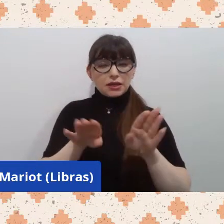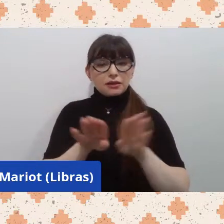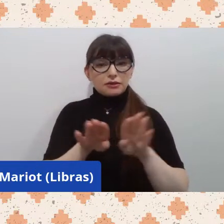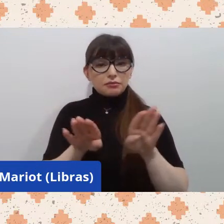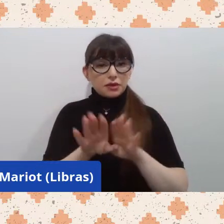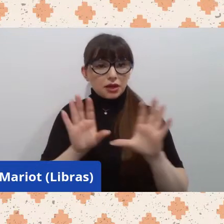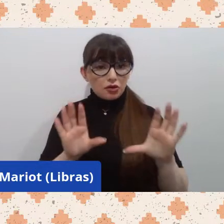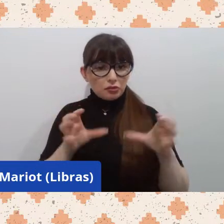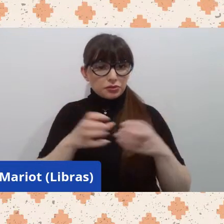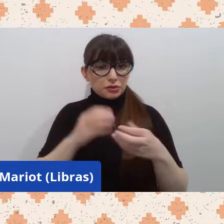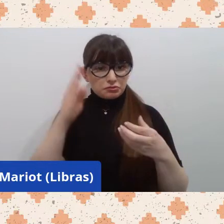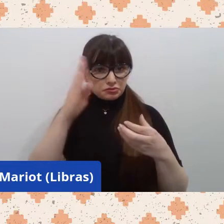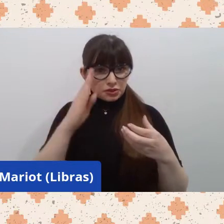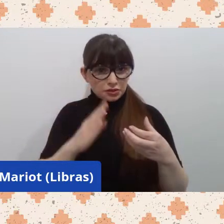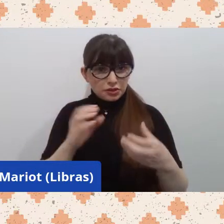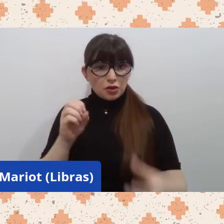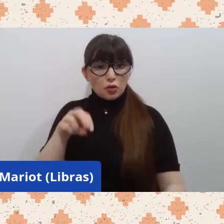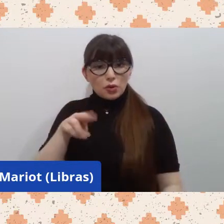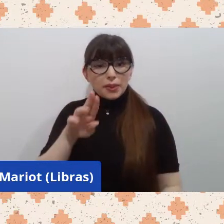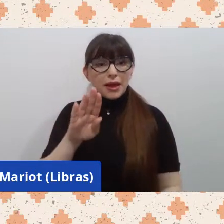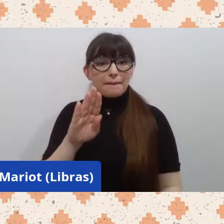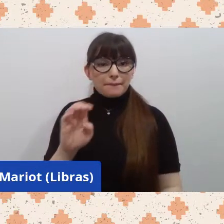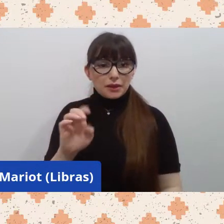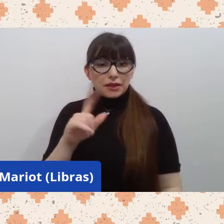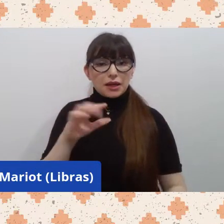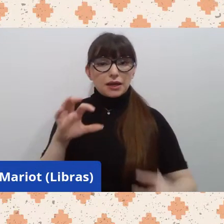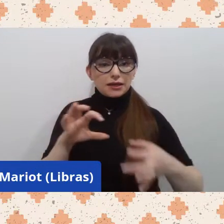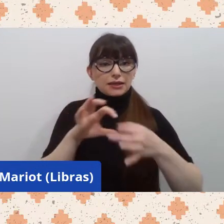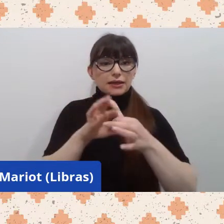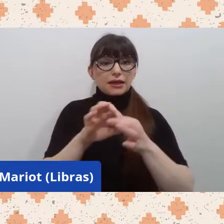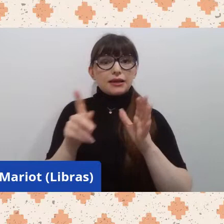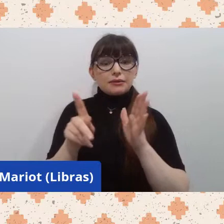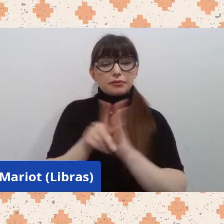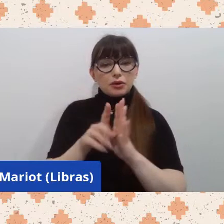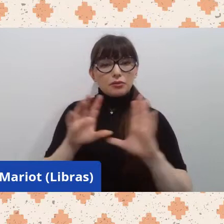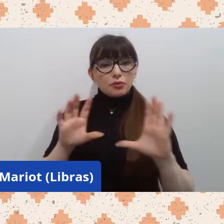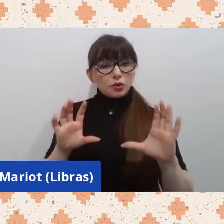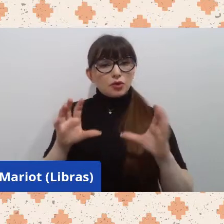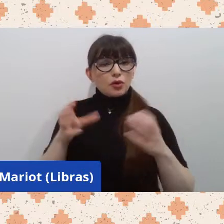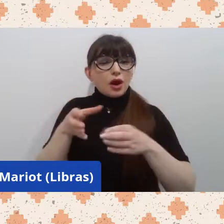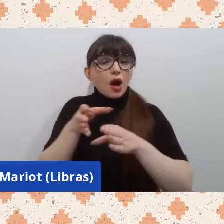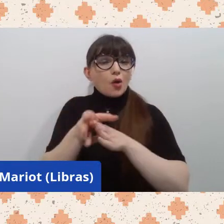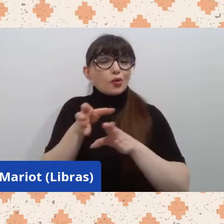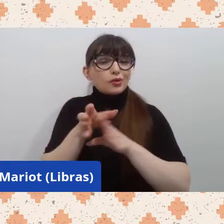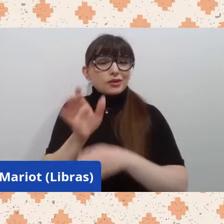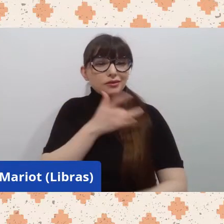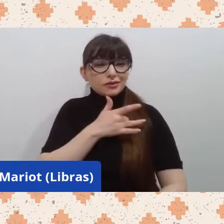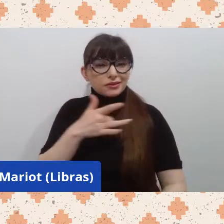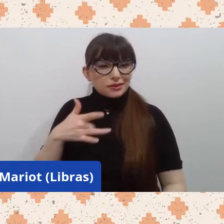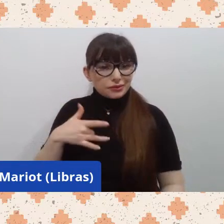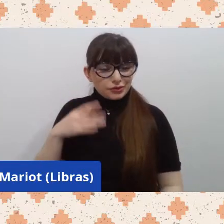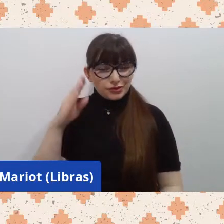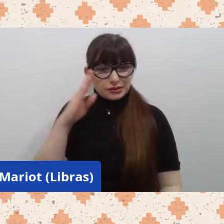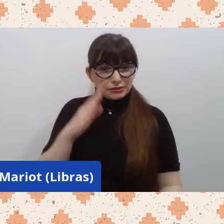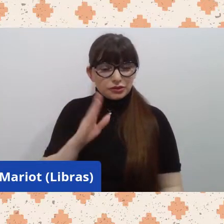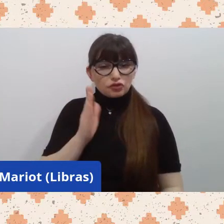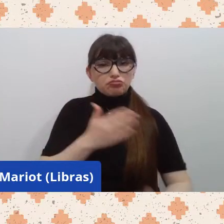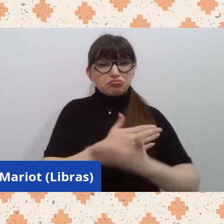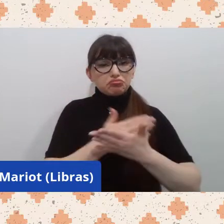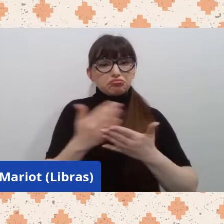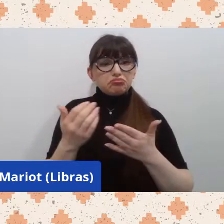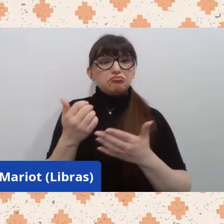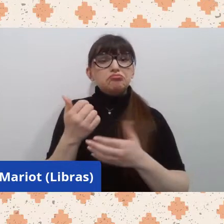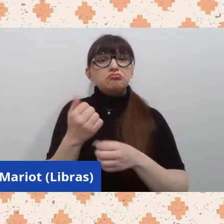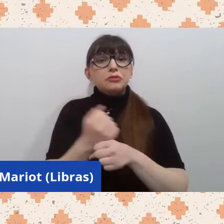Ética em Pesquisa, que é ligada ao Conselho Nacional de Saúde. E desde 1996,